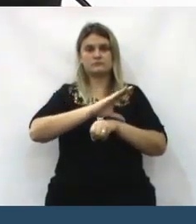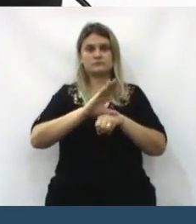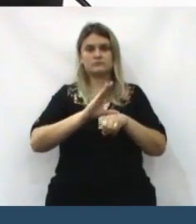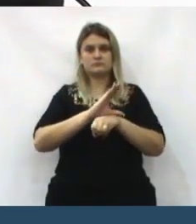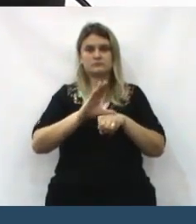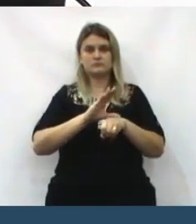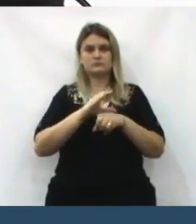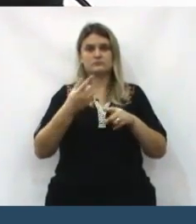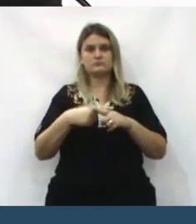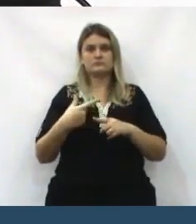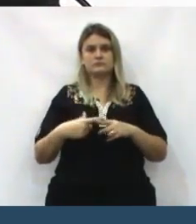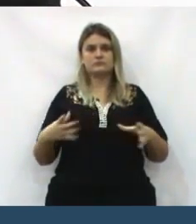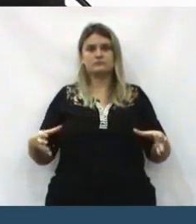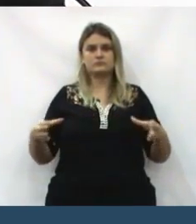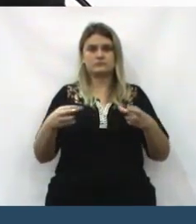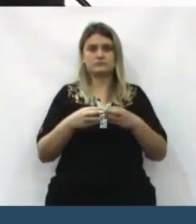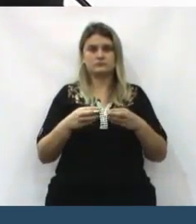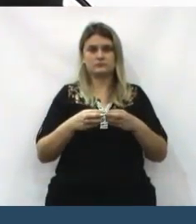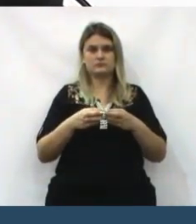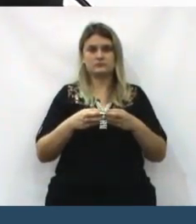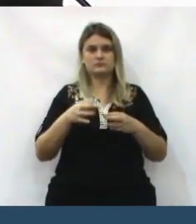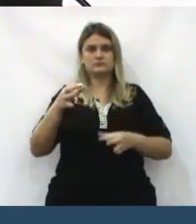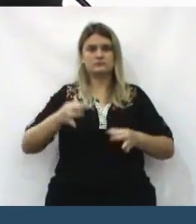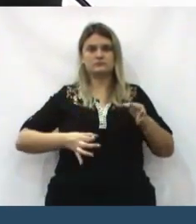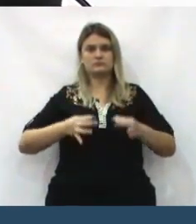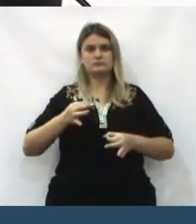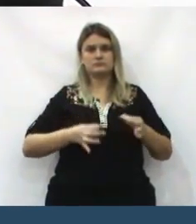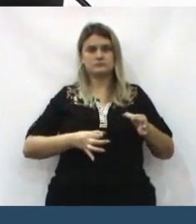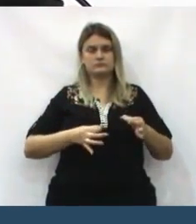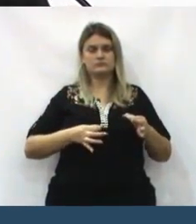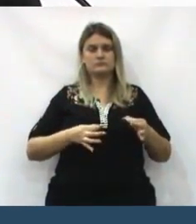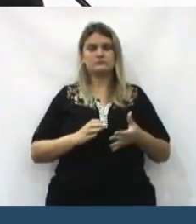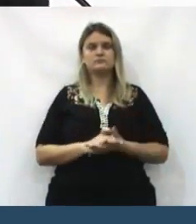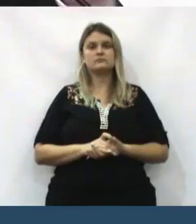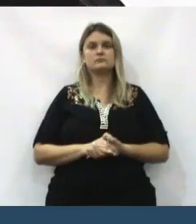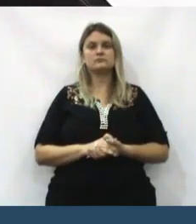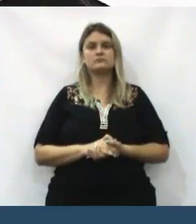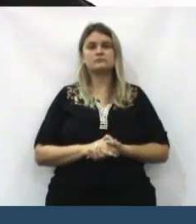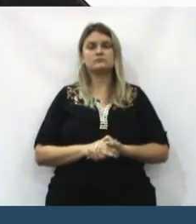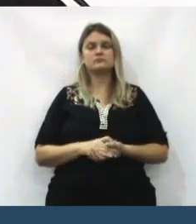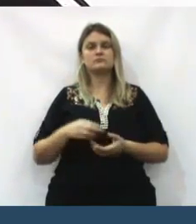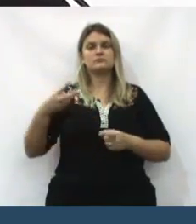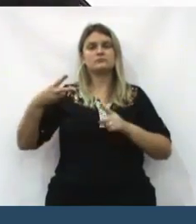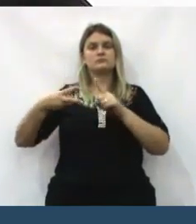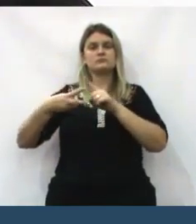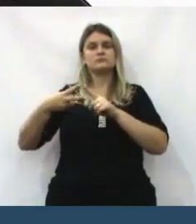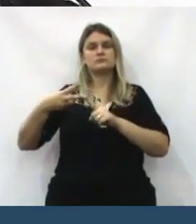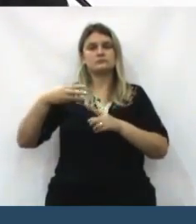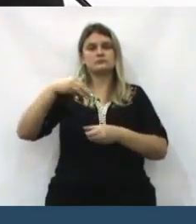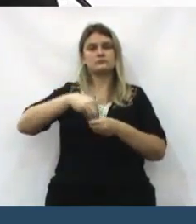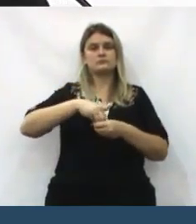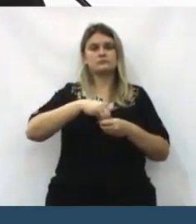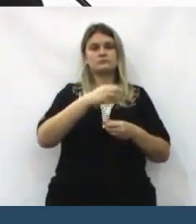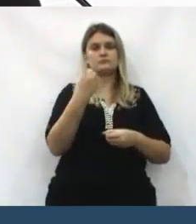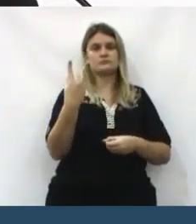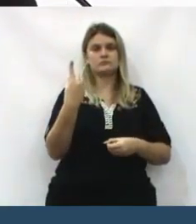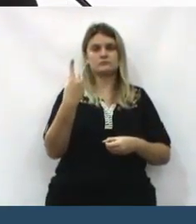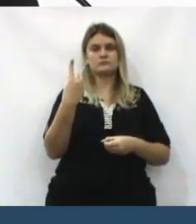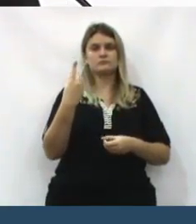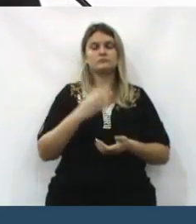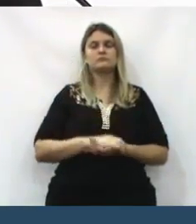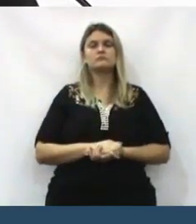inconstitucional pela nossa Comissão de Constituição e Justiça, com 2 votos a 1.